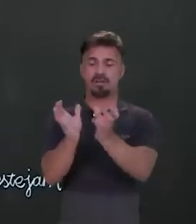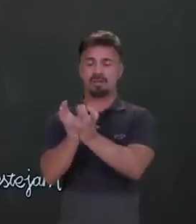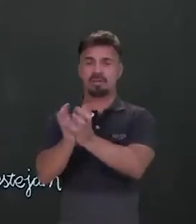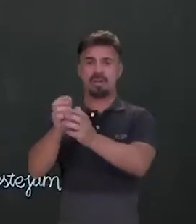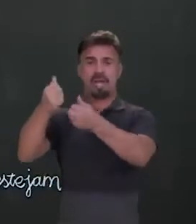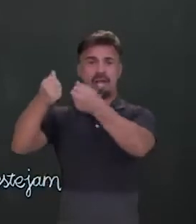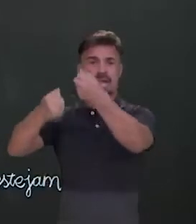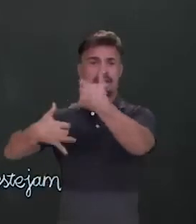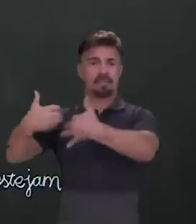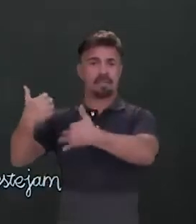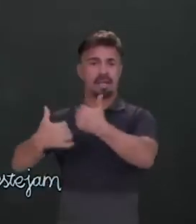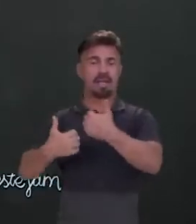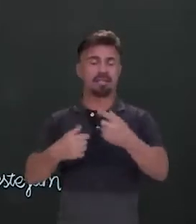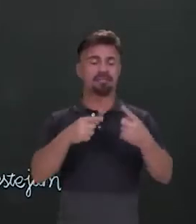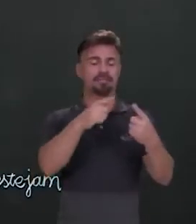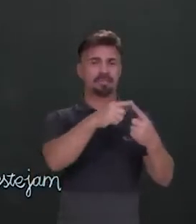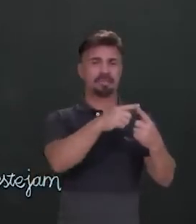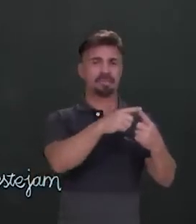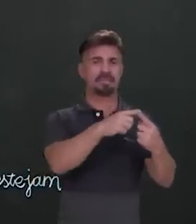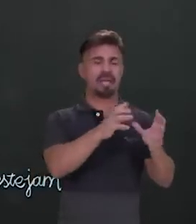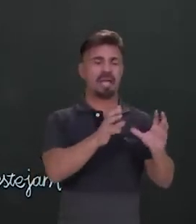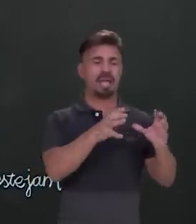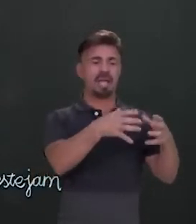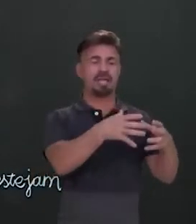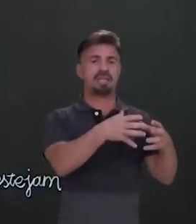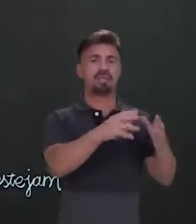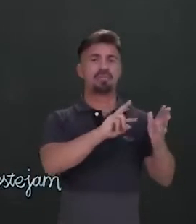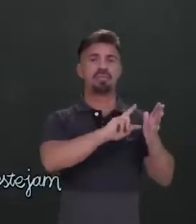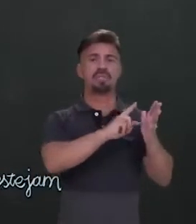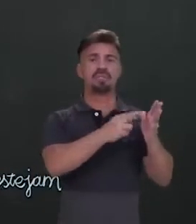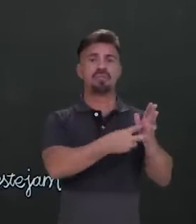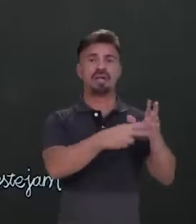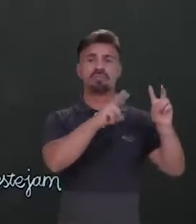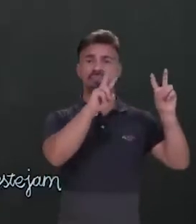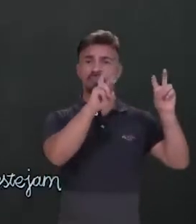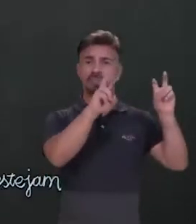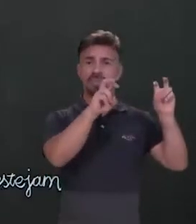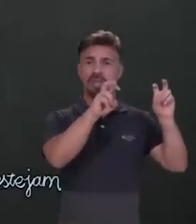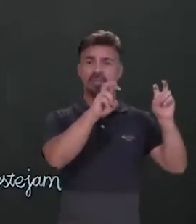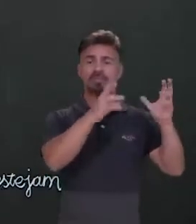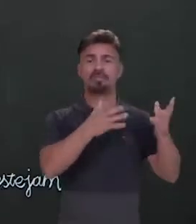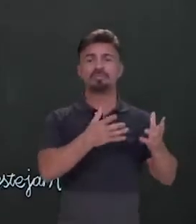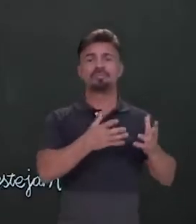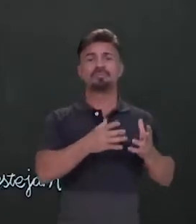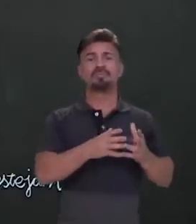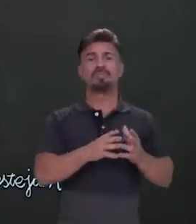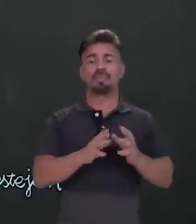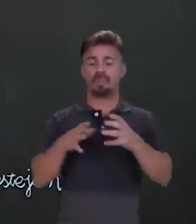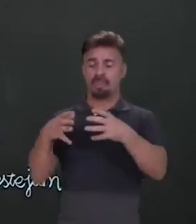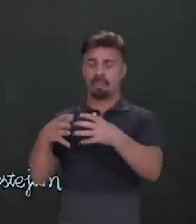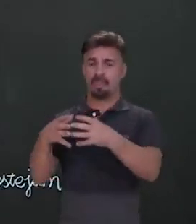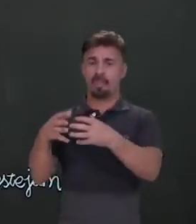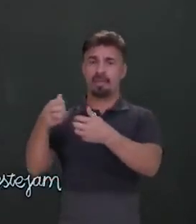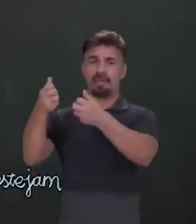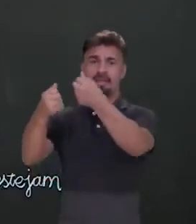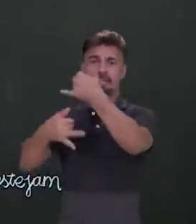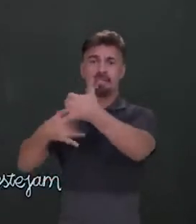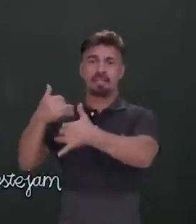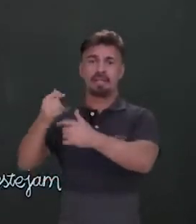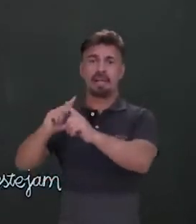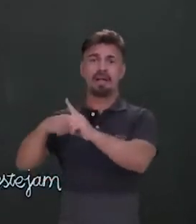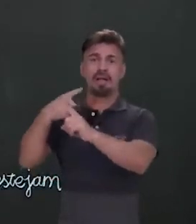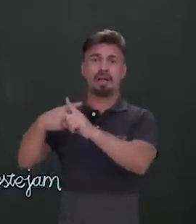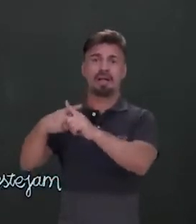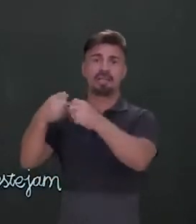As restritivas, como o próprio nome sugere, restringem o significado do termo ao qual eles se referem. E as explicativas acrescentam